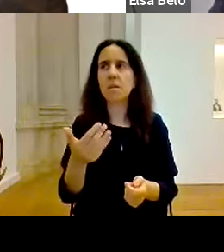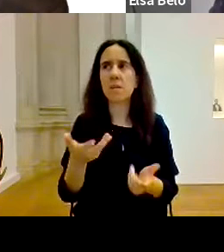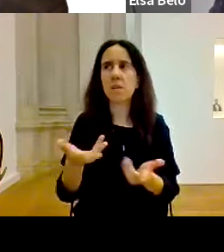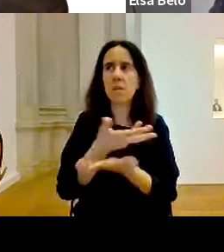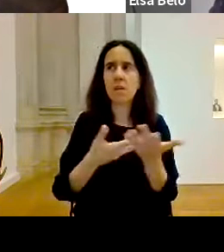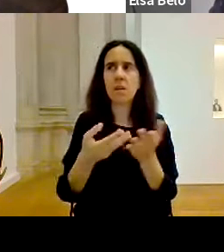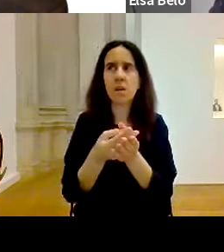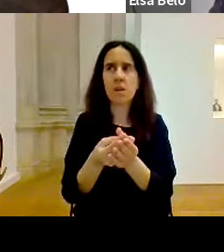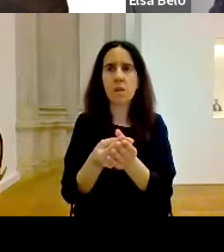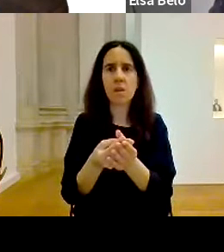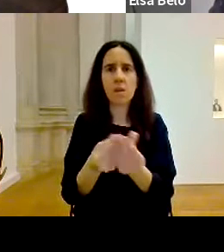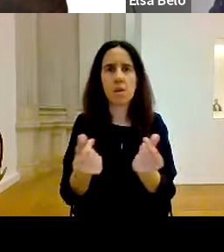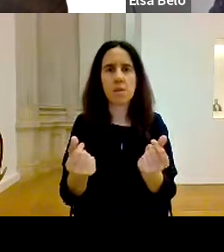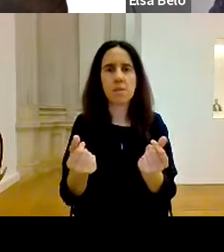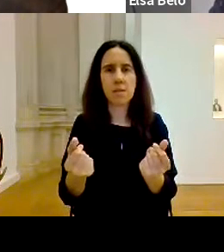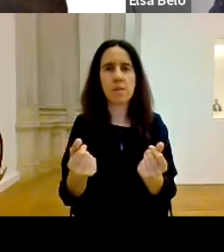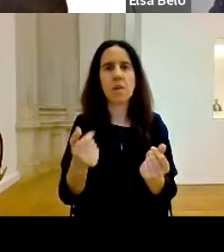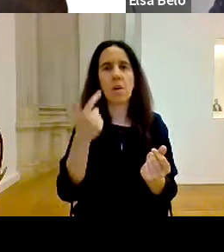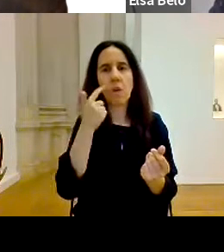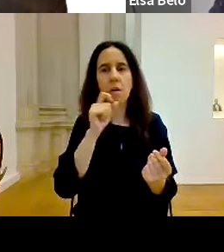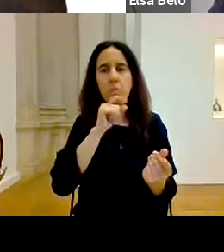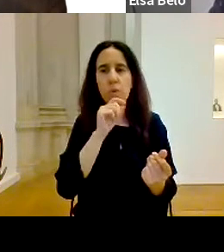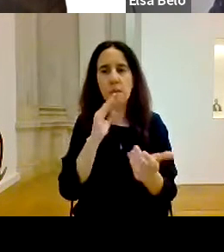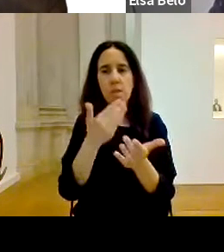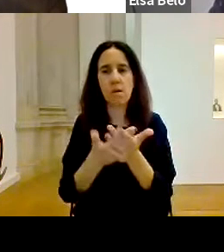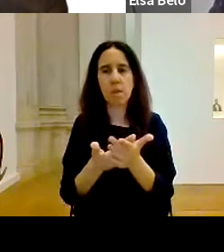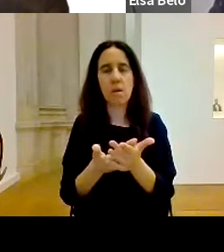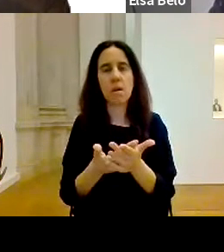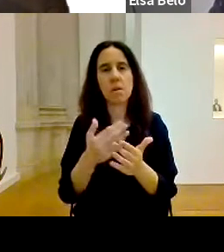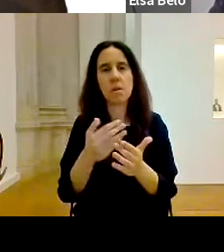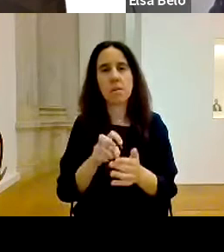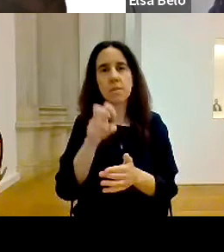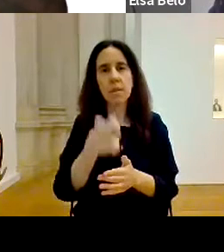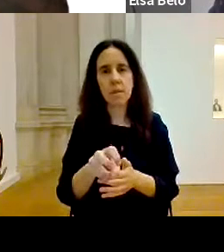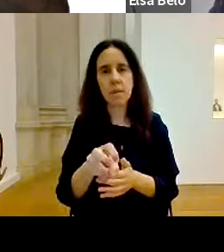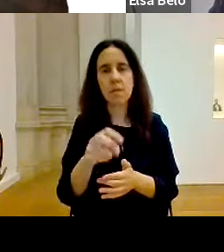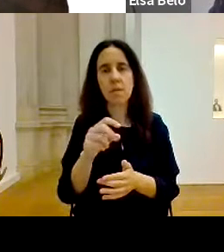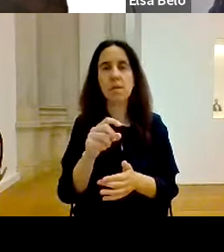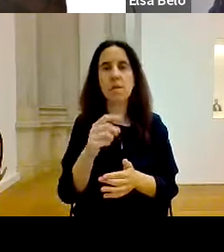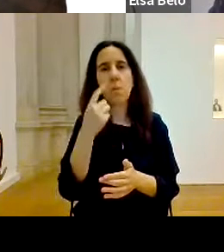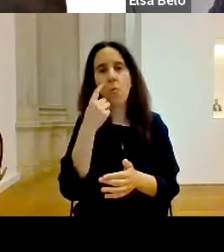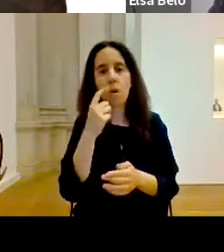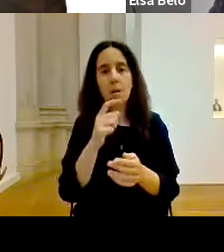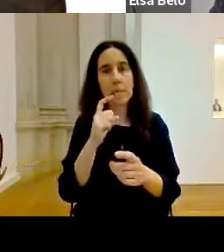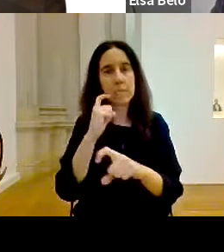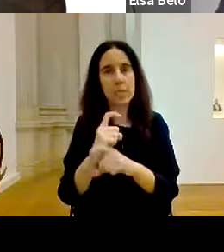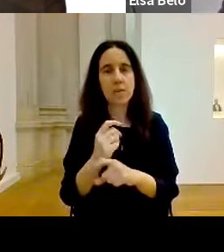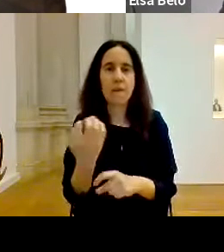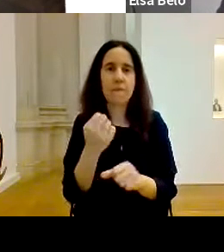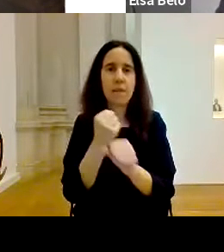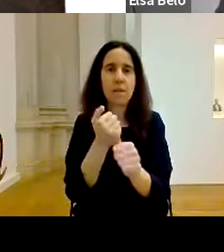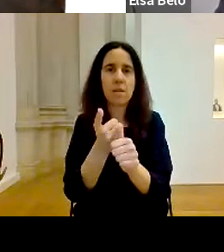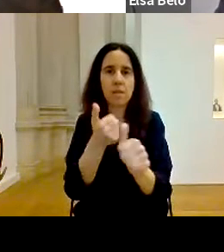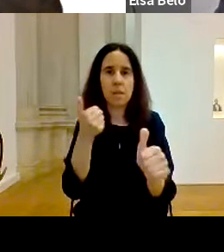resolver, mas também foi uma oportunidade para esses organismos poderem dar um salto que, porventura, se exigia, mesmo que o teletrabalho não